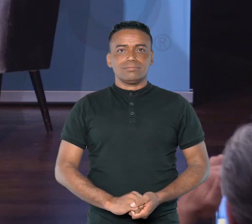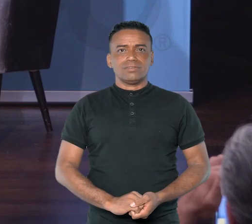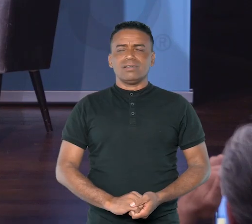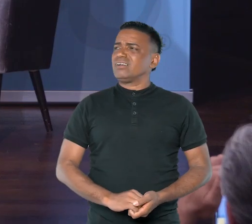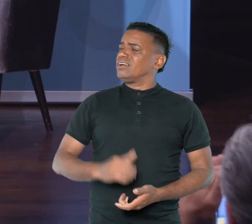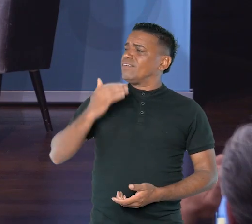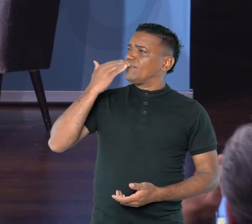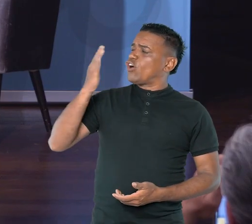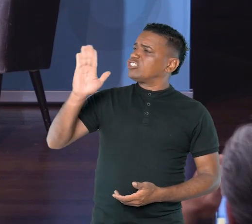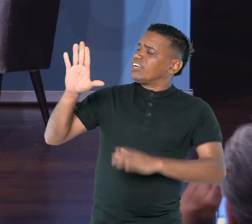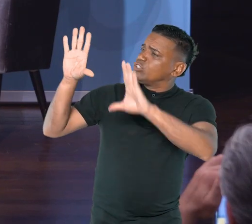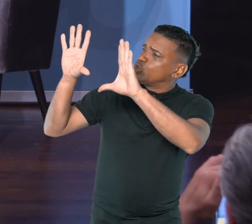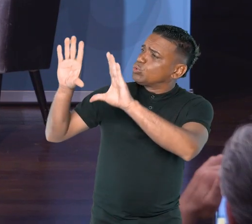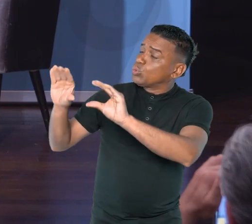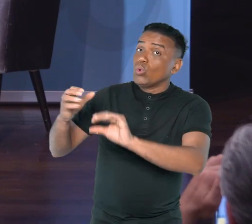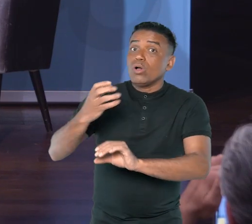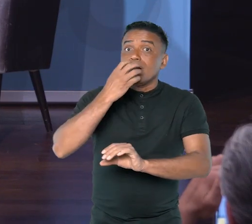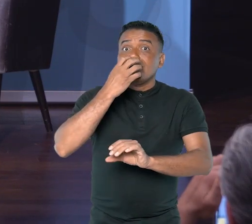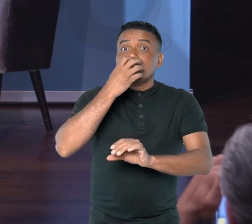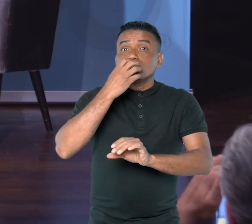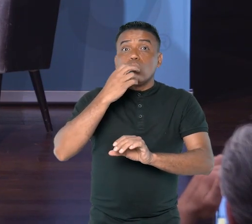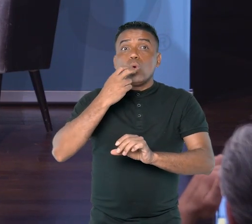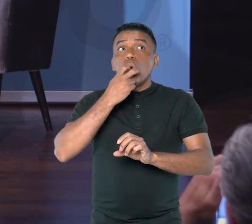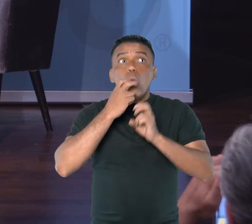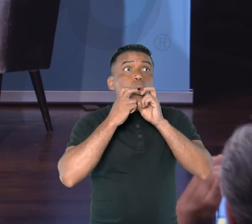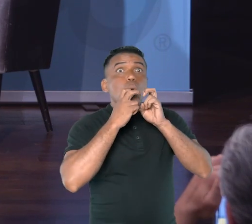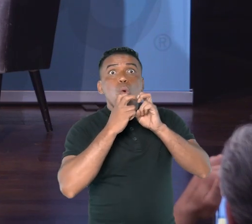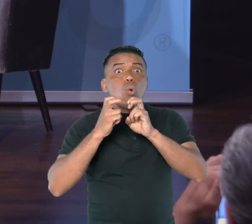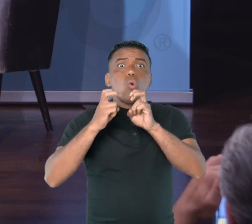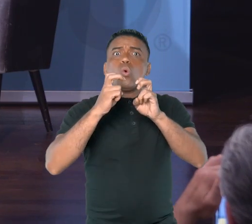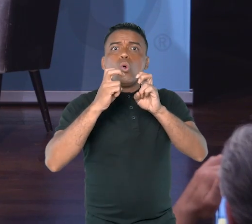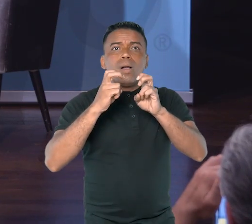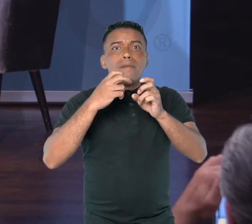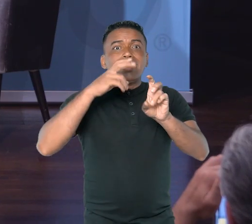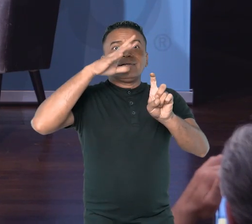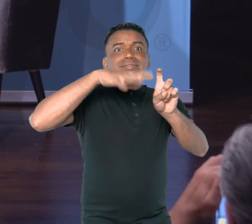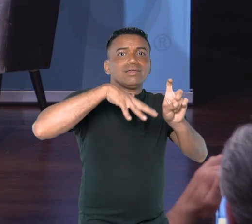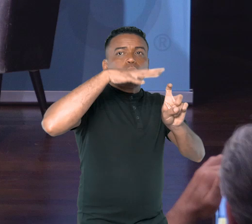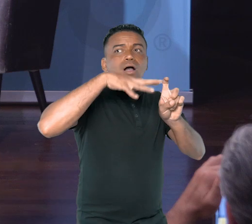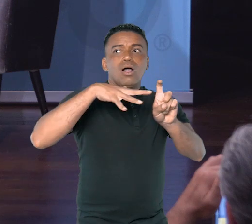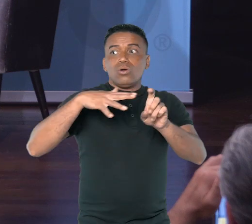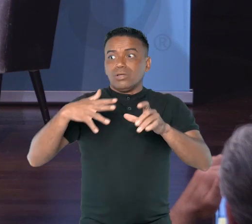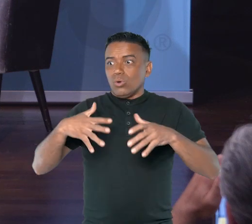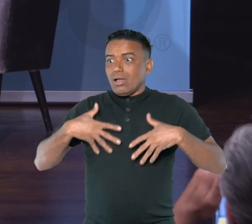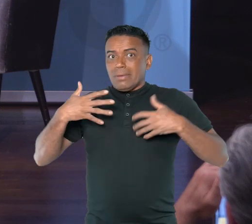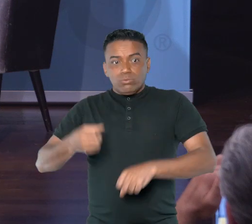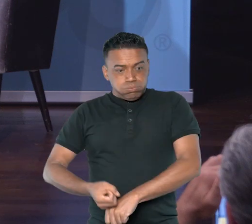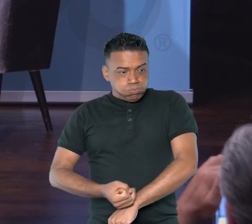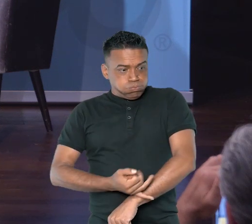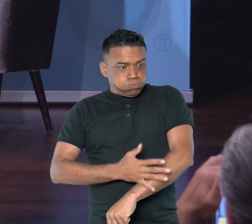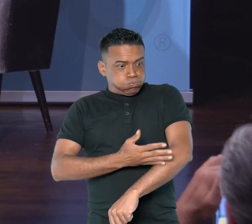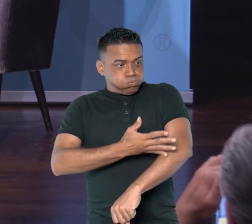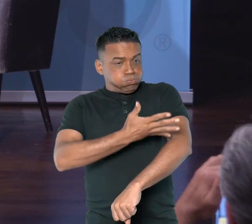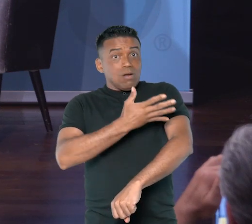Lá fora já é breu e os cães uivam. Começa ali uma espécie de ritual. Sinto um arrepio percorrer todo o meu corpo e não é o frio,